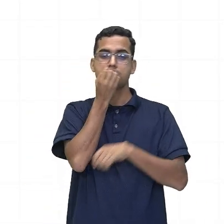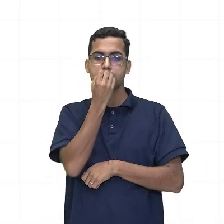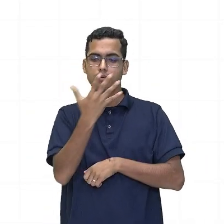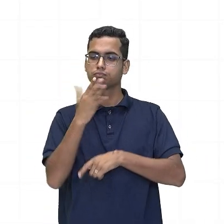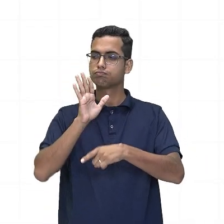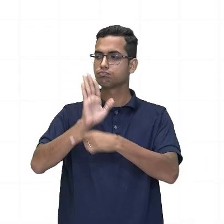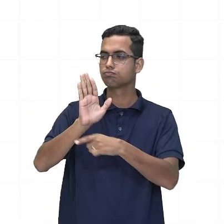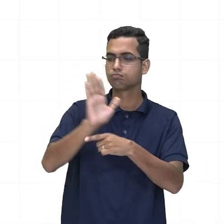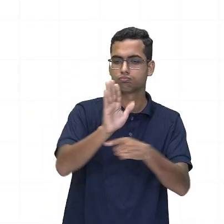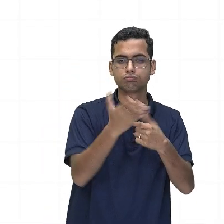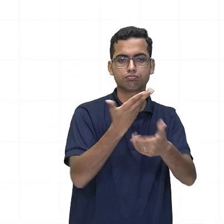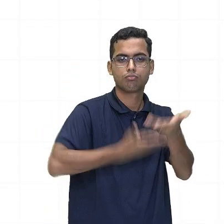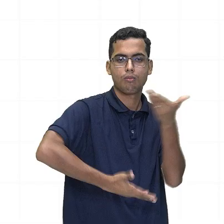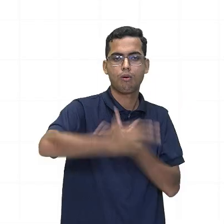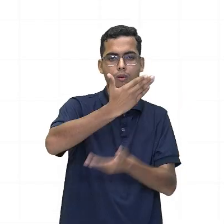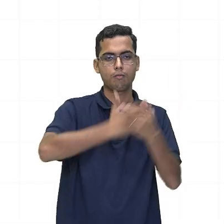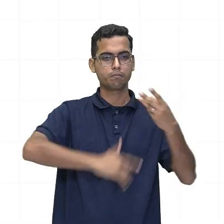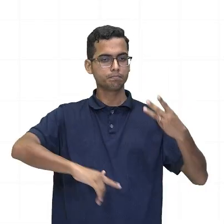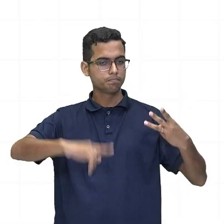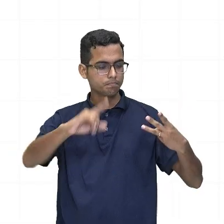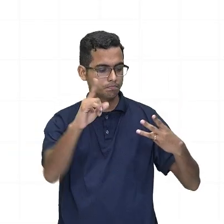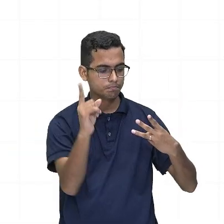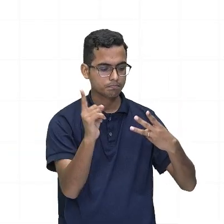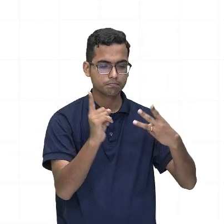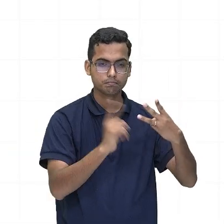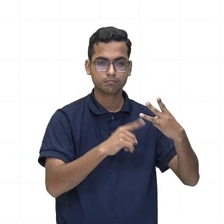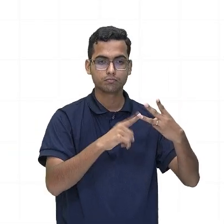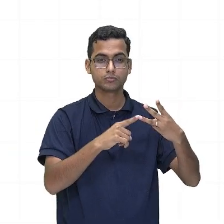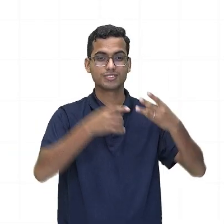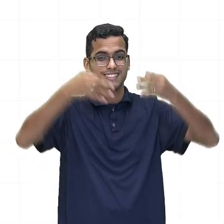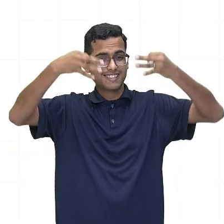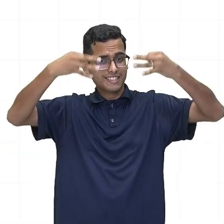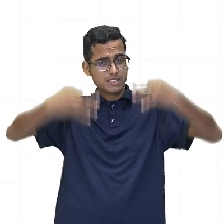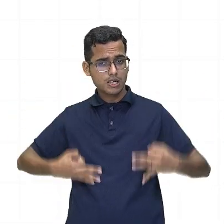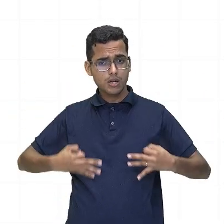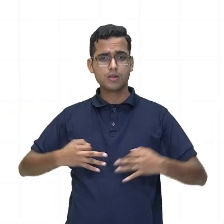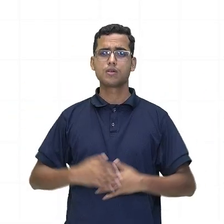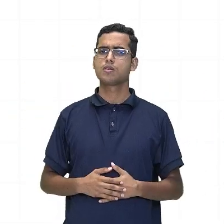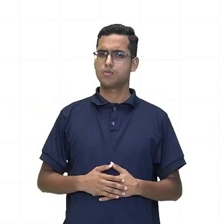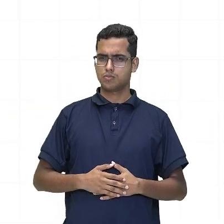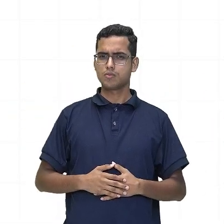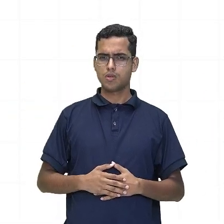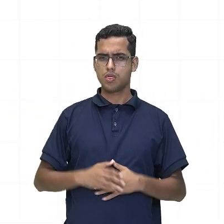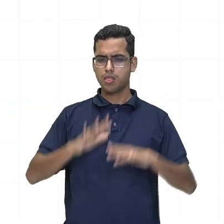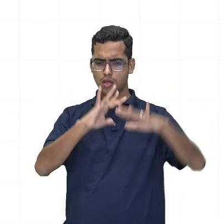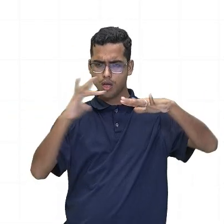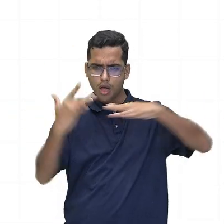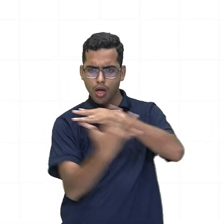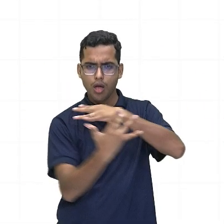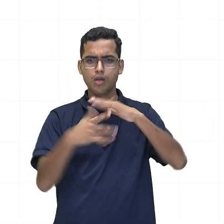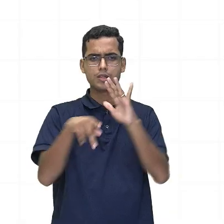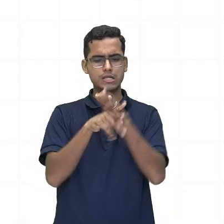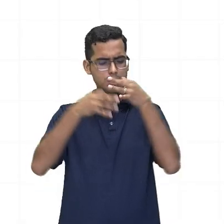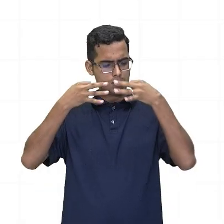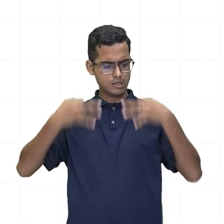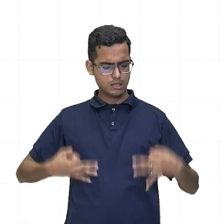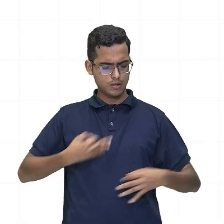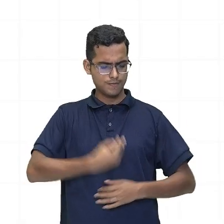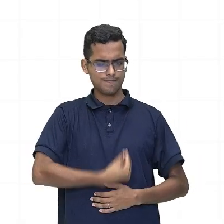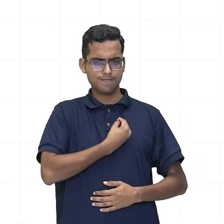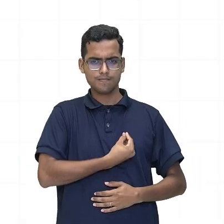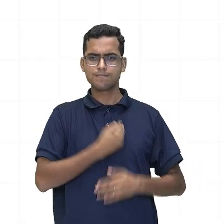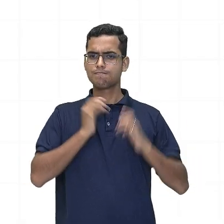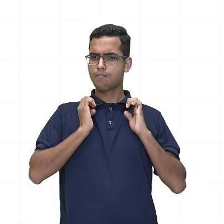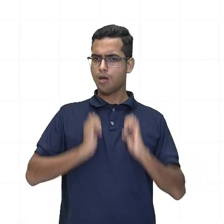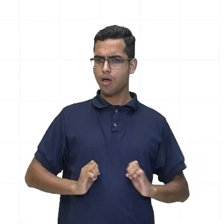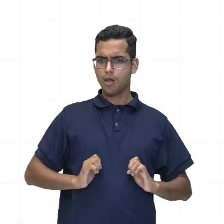A honestidade, olha como se tem falado hoje nos meios de comunicação social, questão de honestidade, de